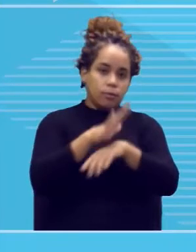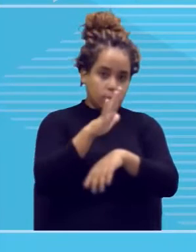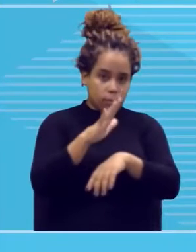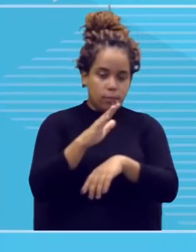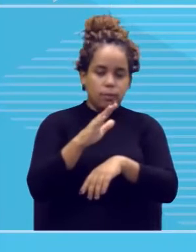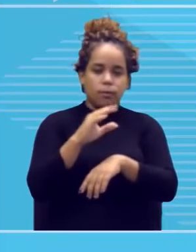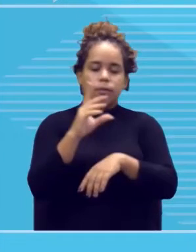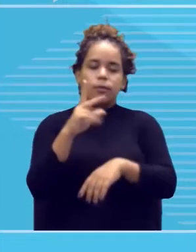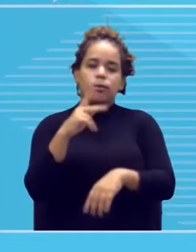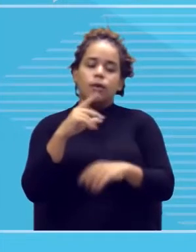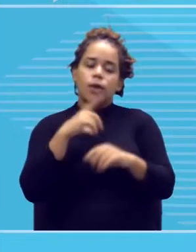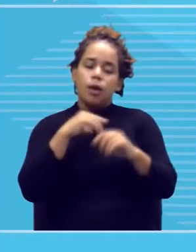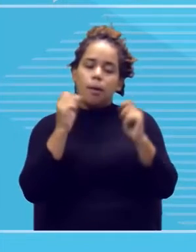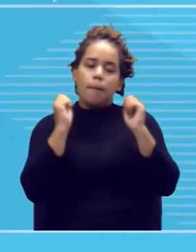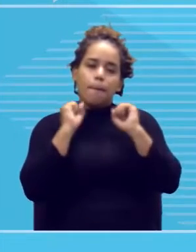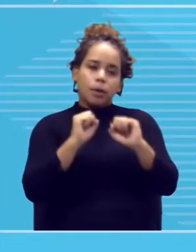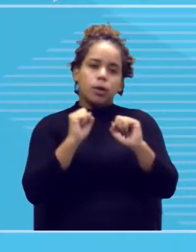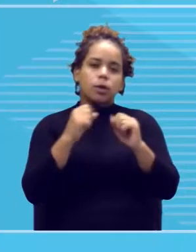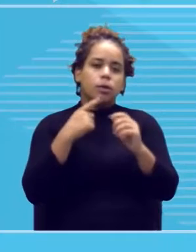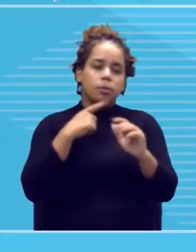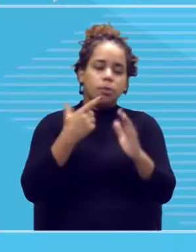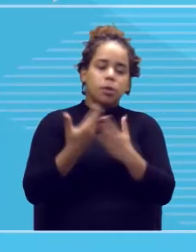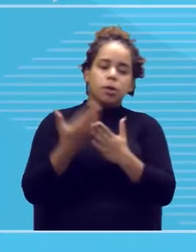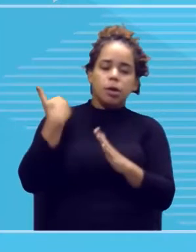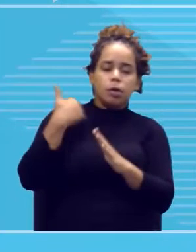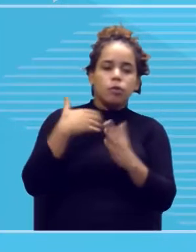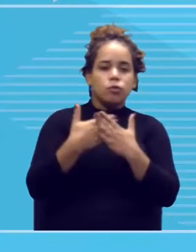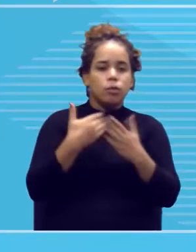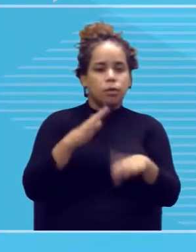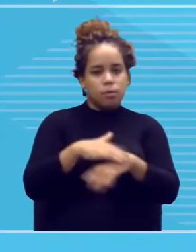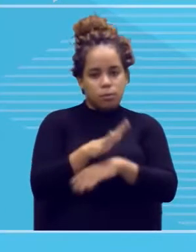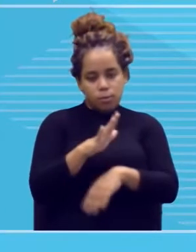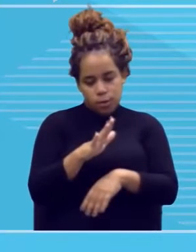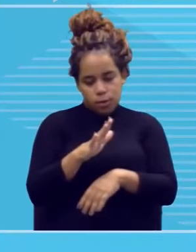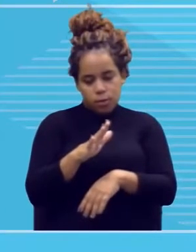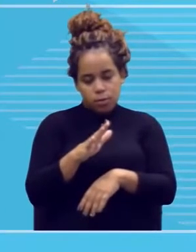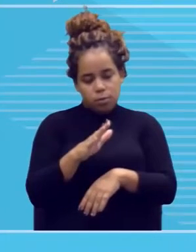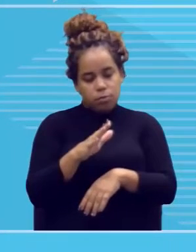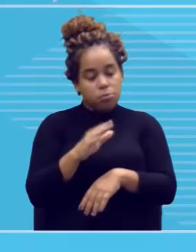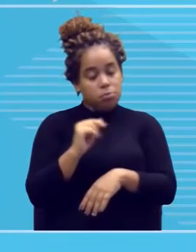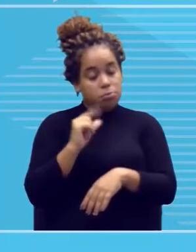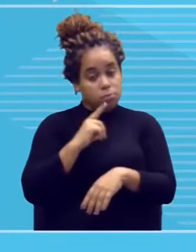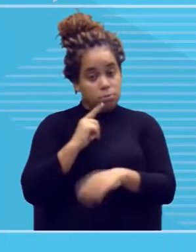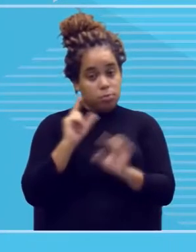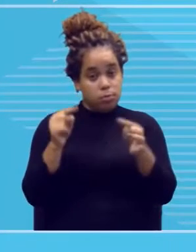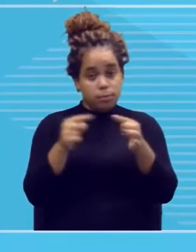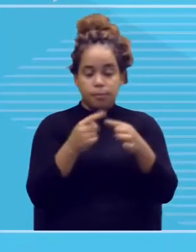como eu poderia recebe a capacidade essa habilidade eu poderia ter